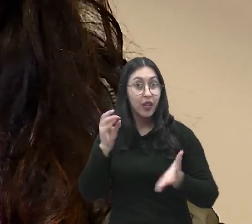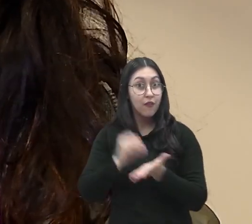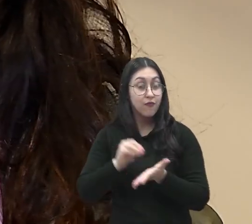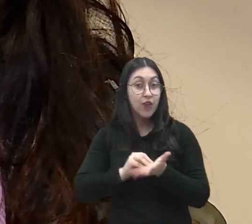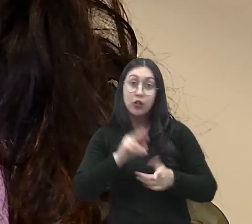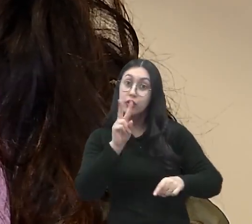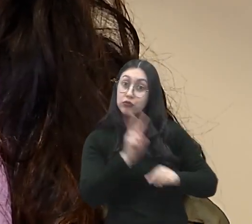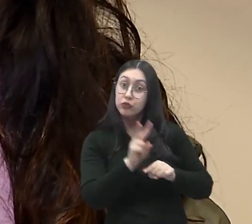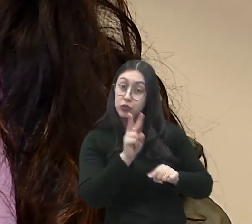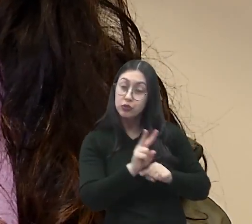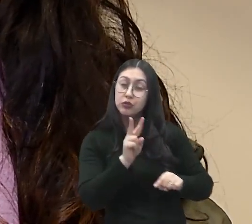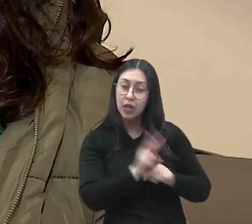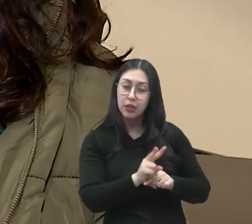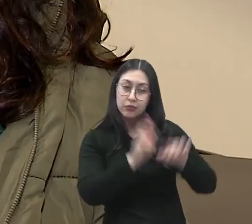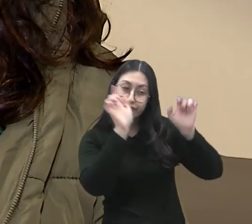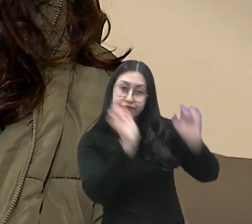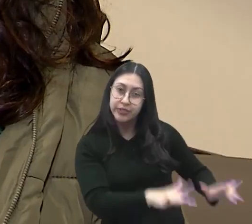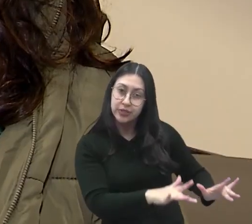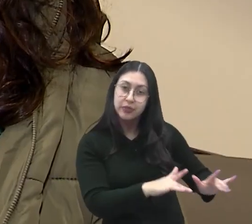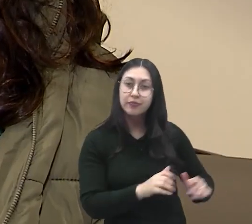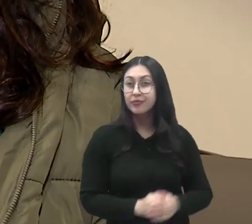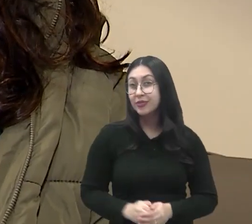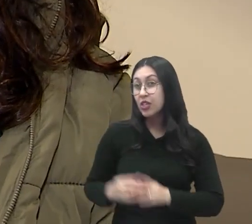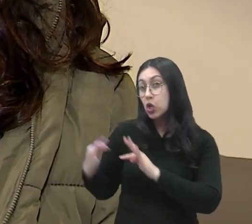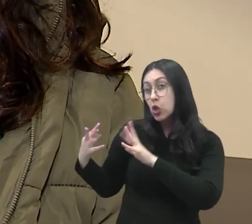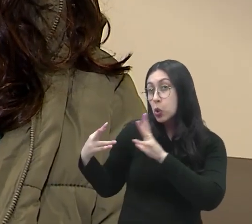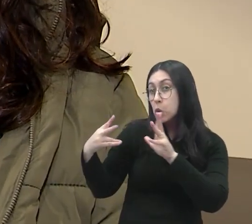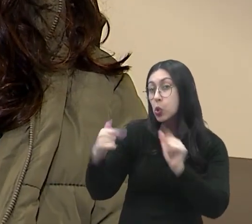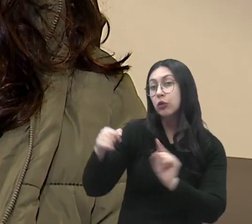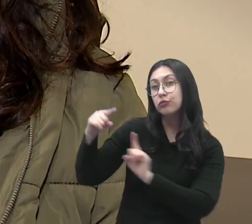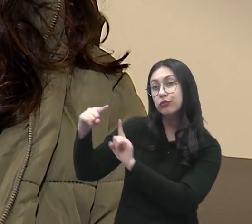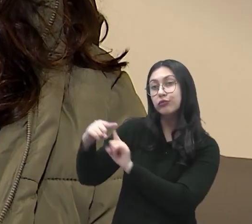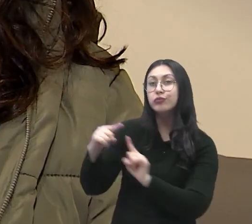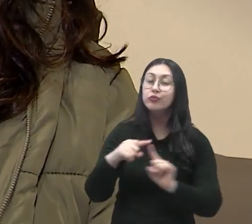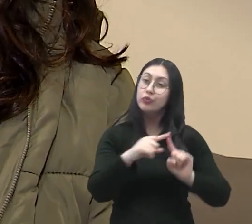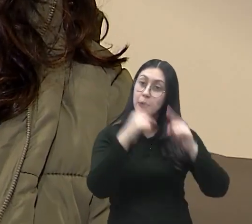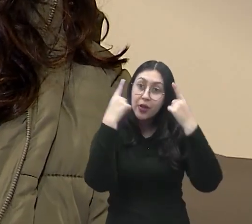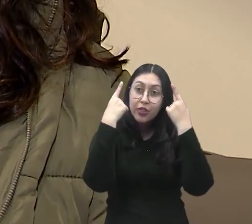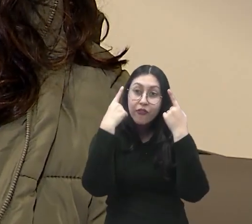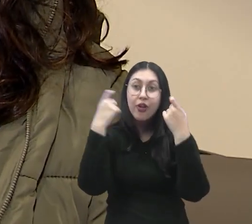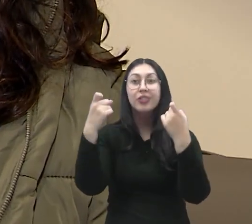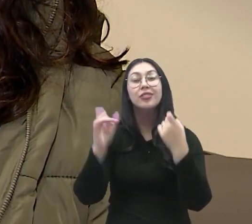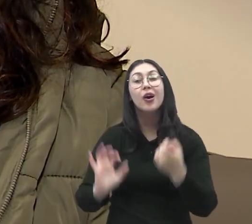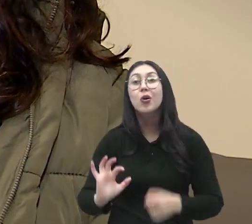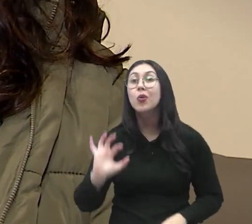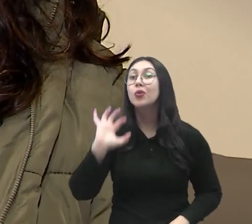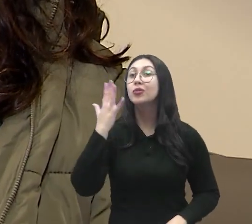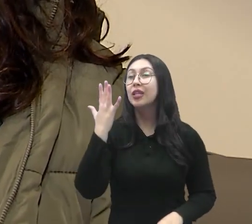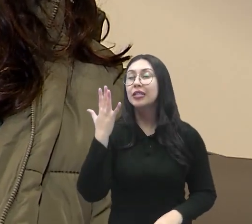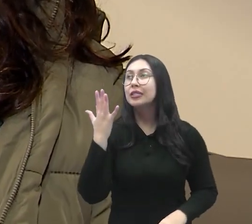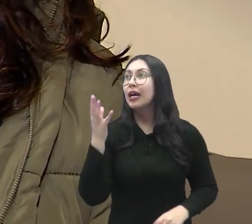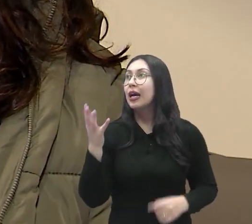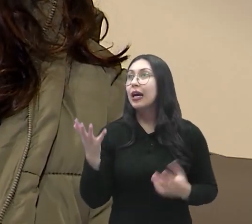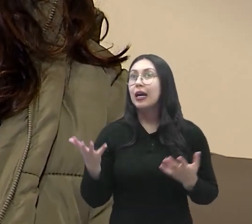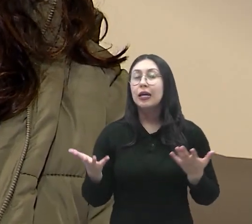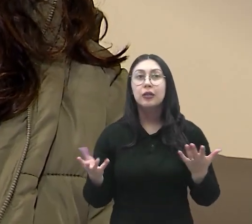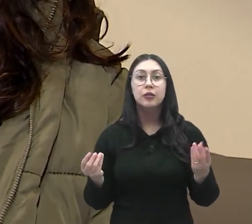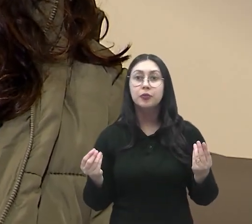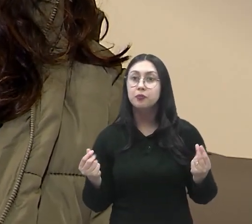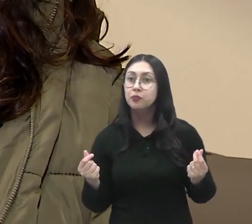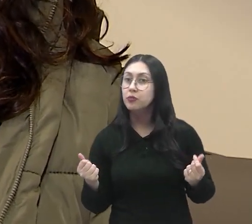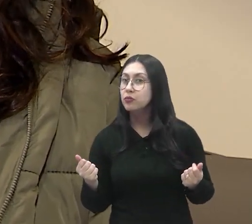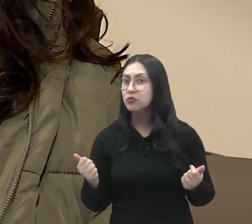negligência ou abandono. E todas essas violências, elas às vezes acontecem como se